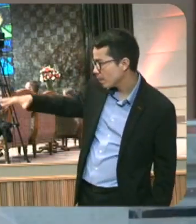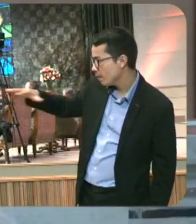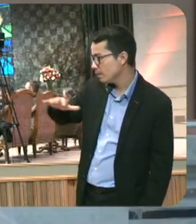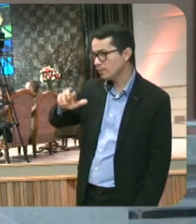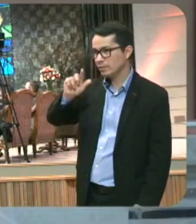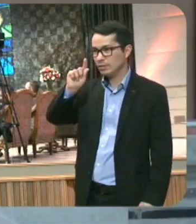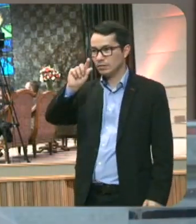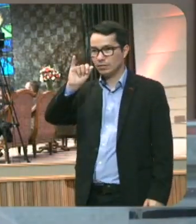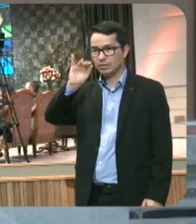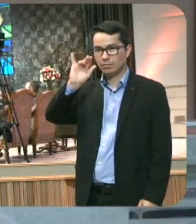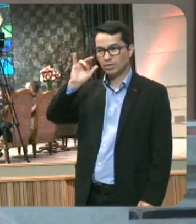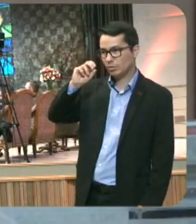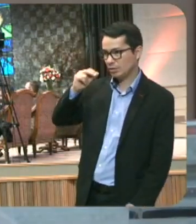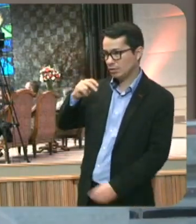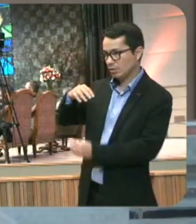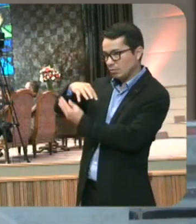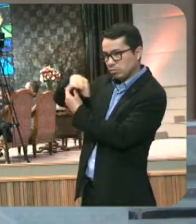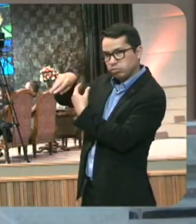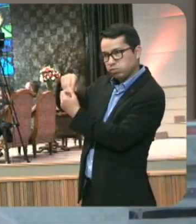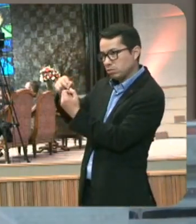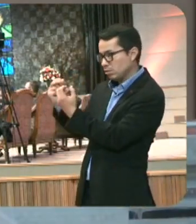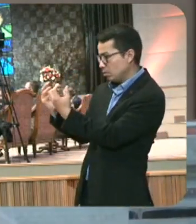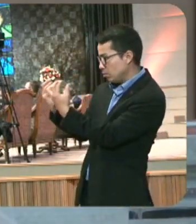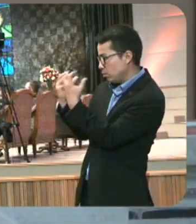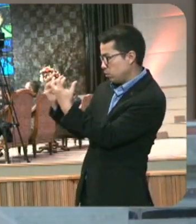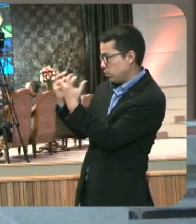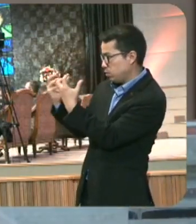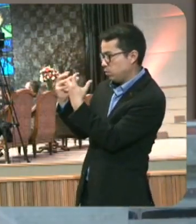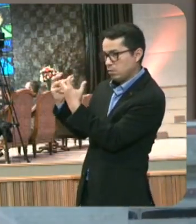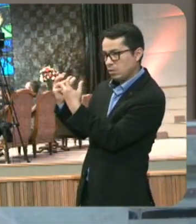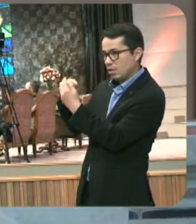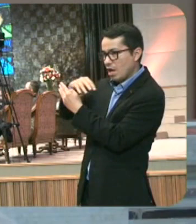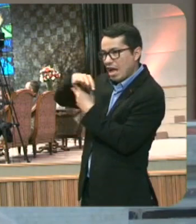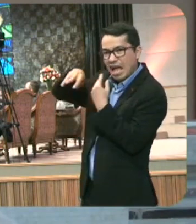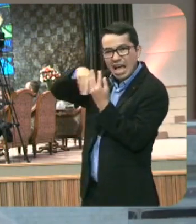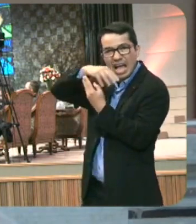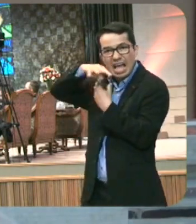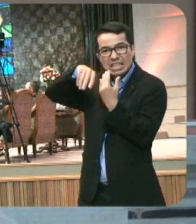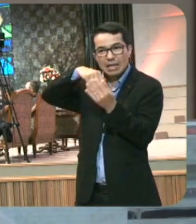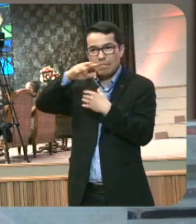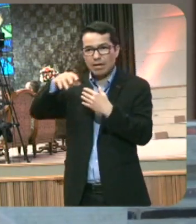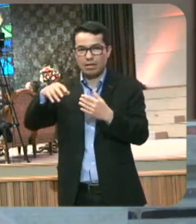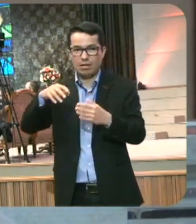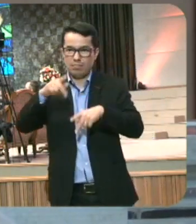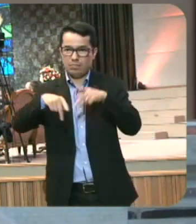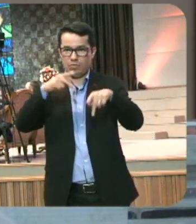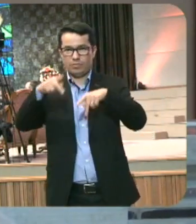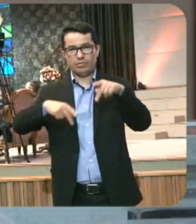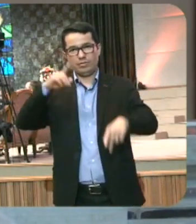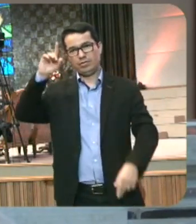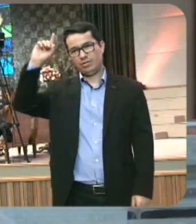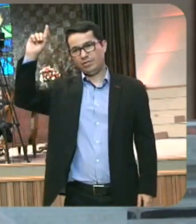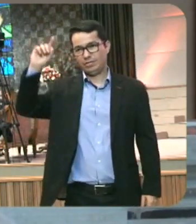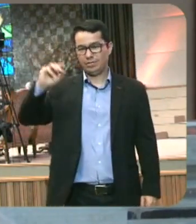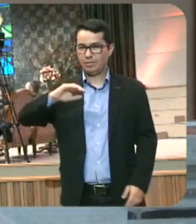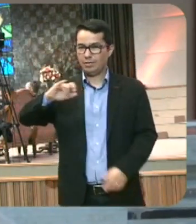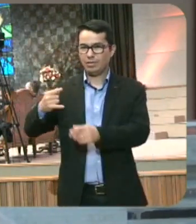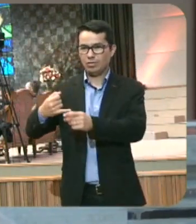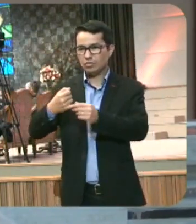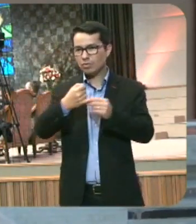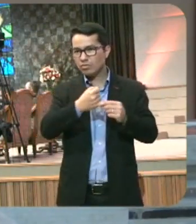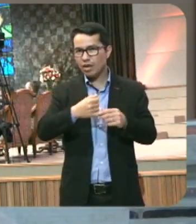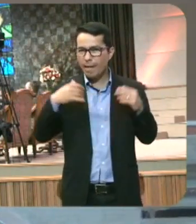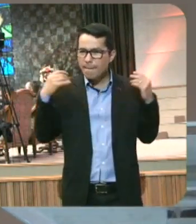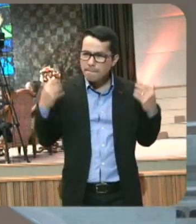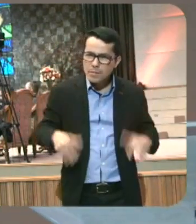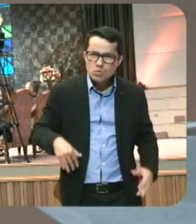gibeonitas atrapalharem a vida espiritual do povo de Deus. Então Josué foi tremendamente sábio,